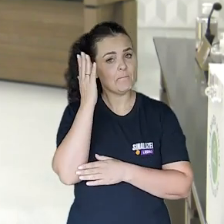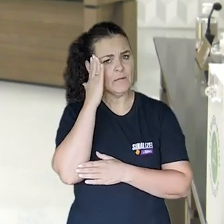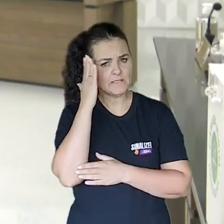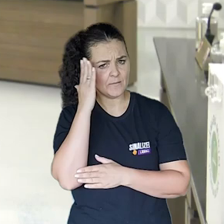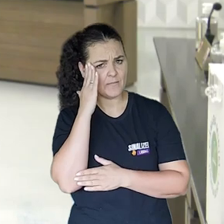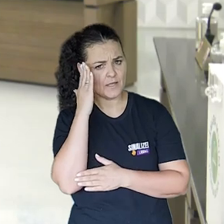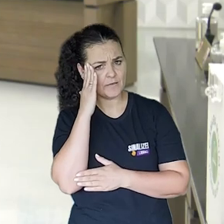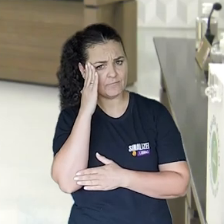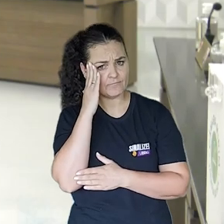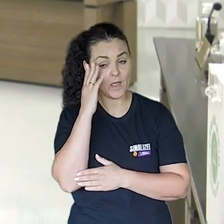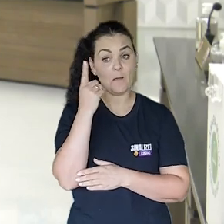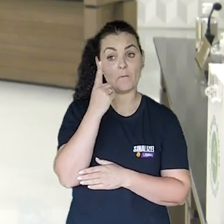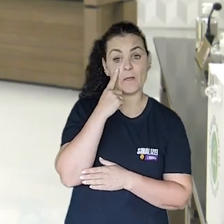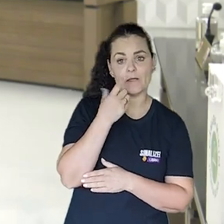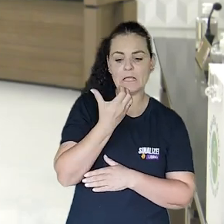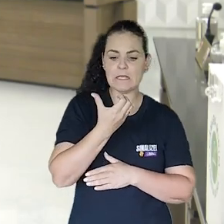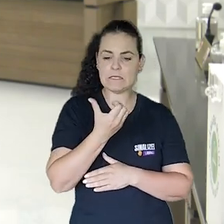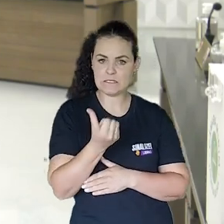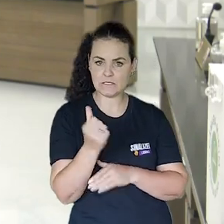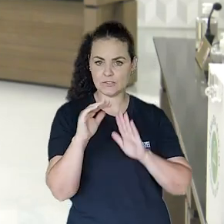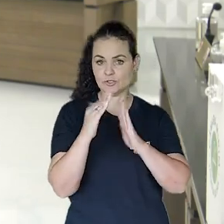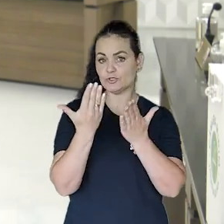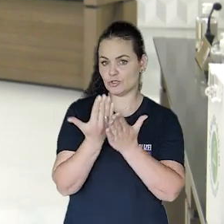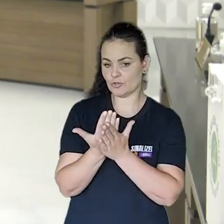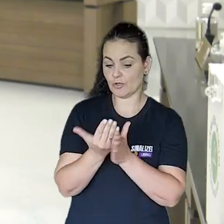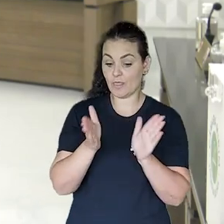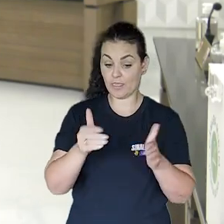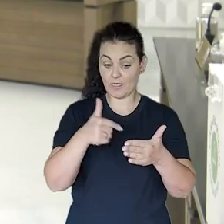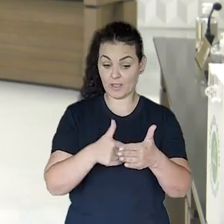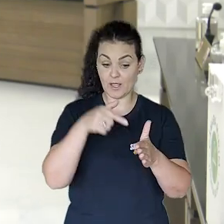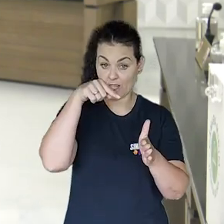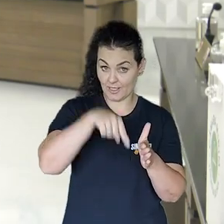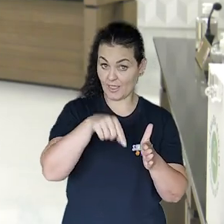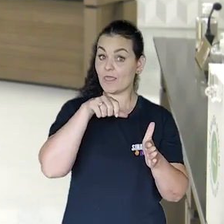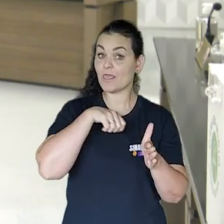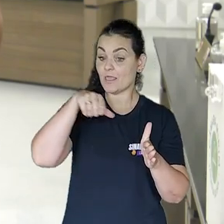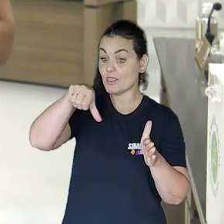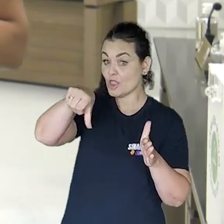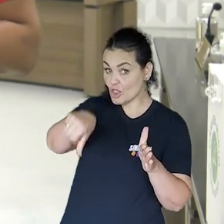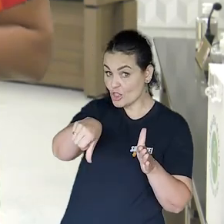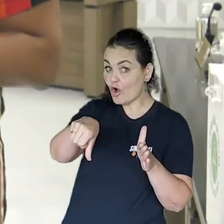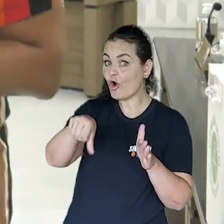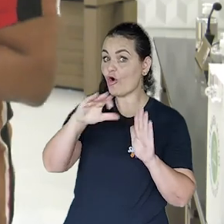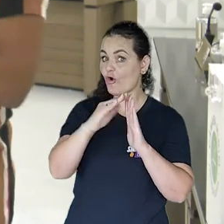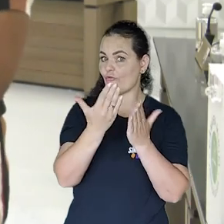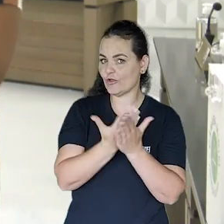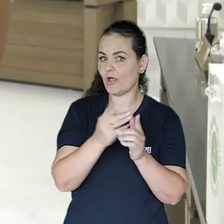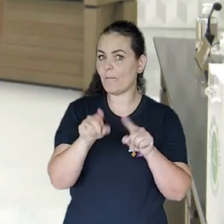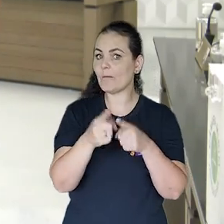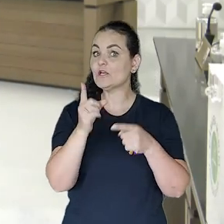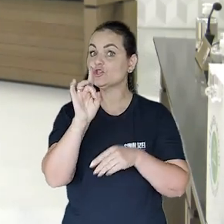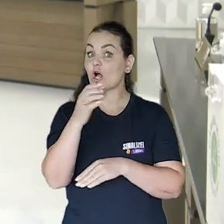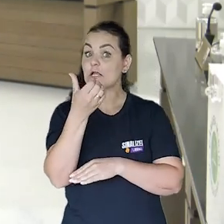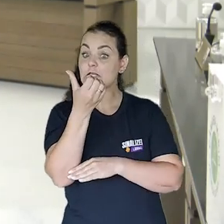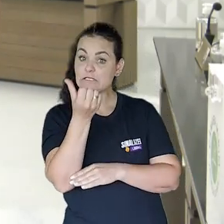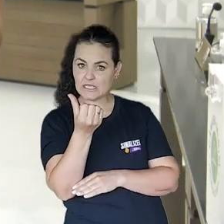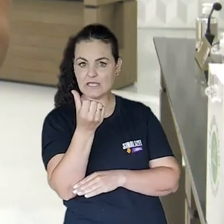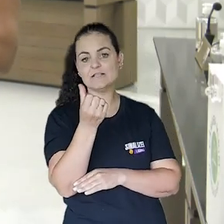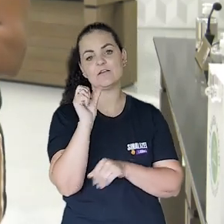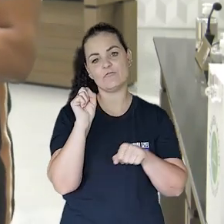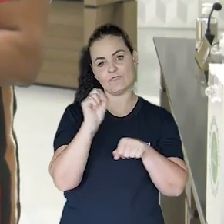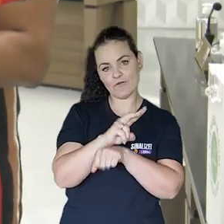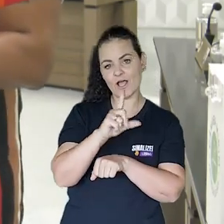6 escolas serão sorteadas. Vamos dar início ao sorteio? Vamos lá, então. Então, vamos lá. Sacudir. Mexer um